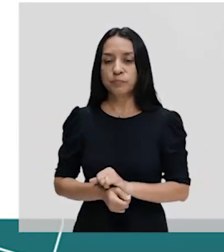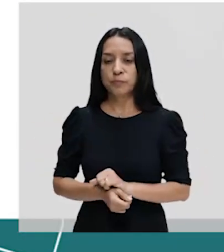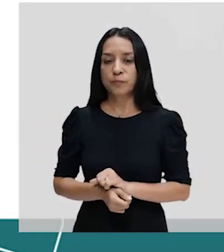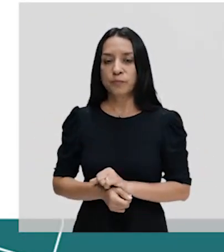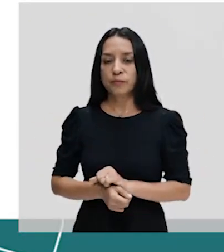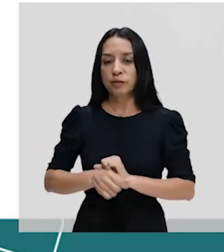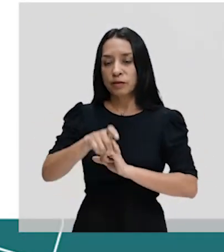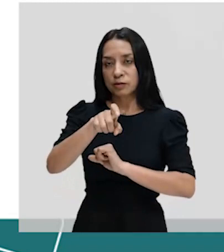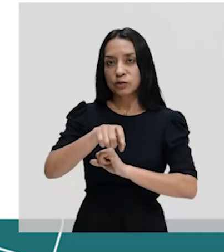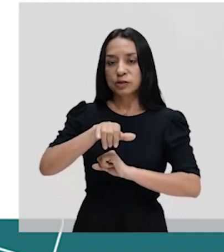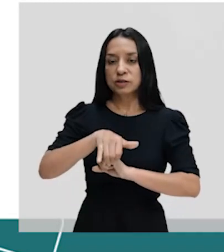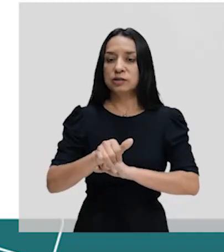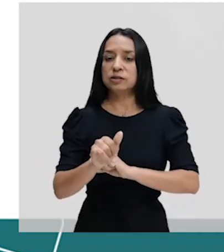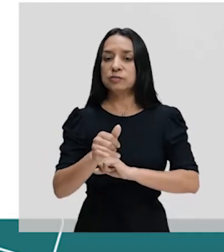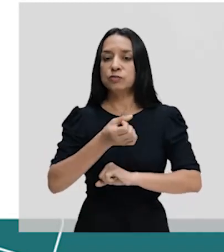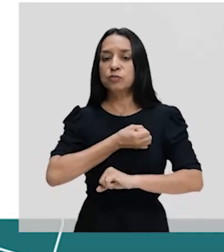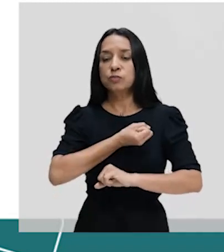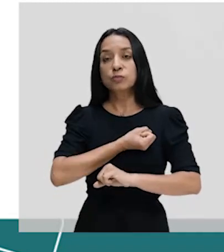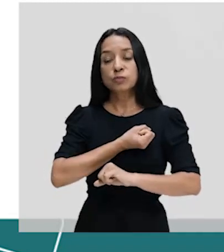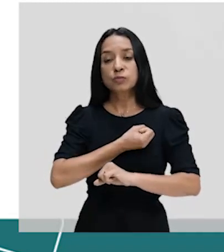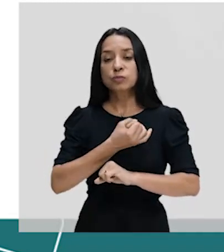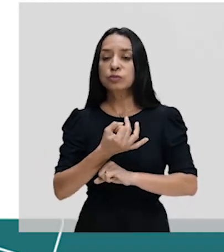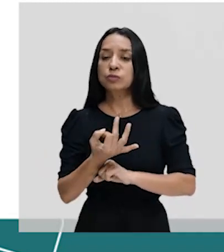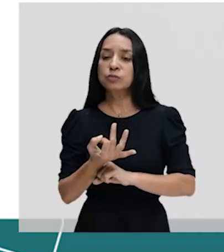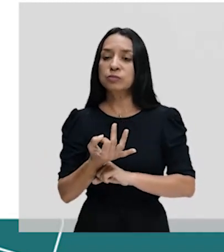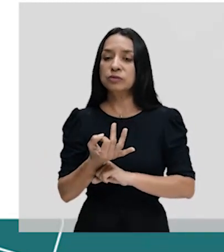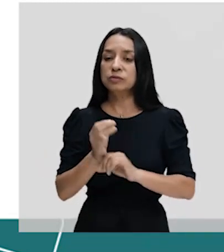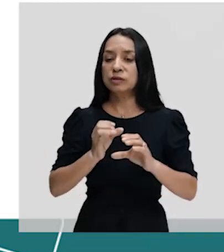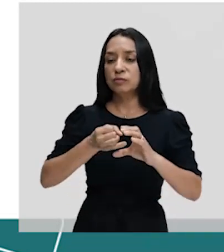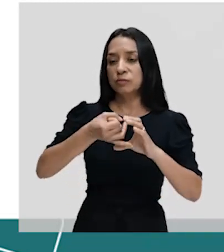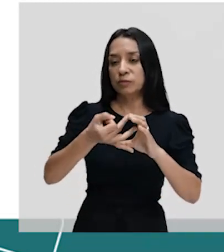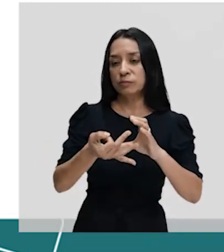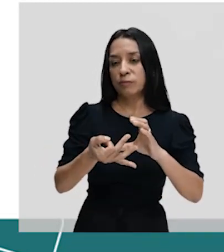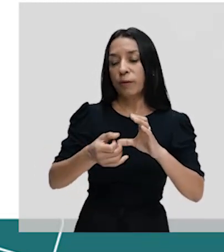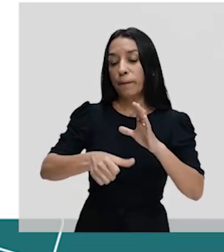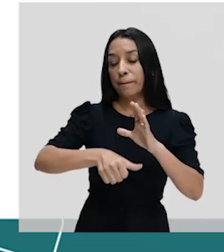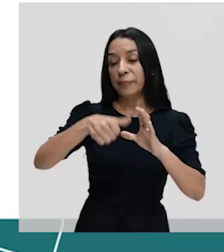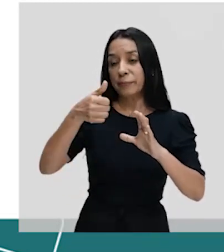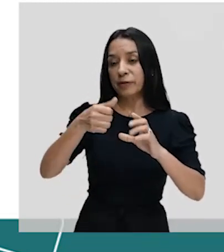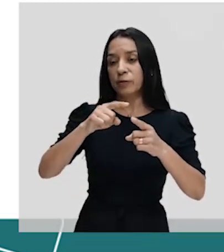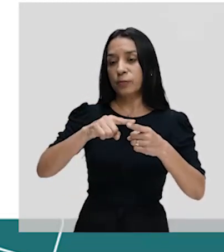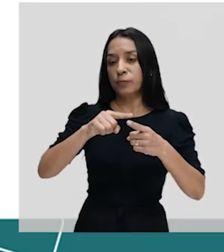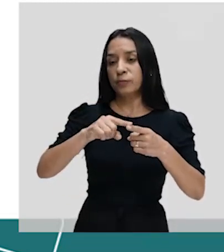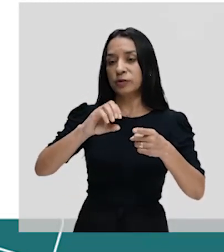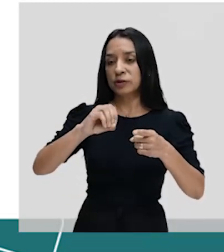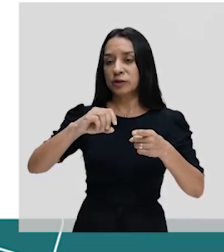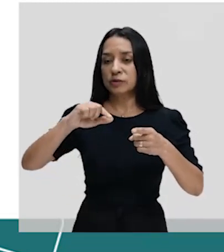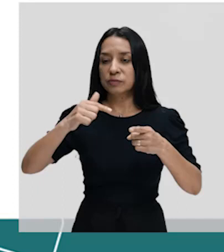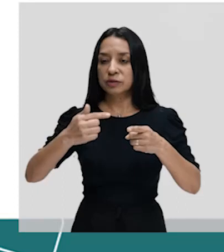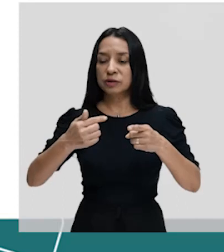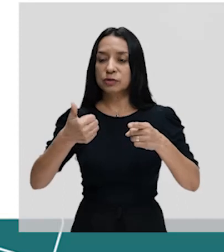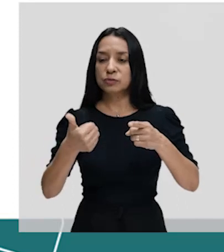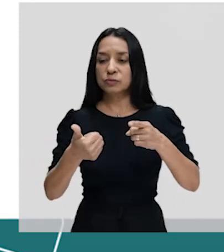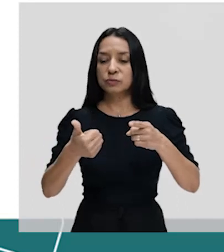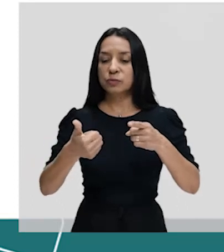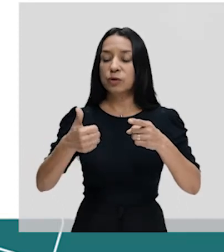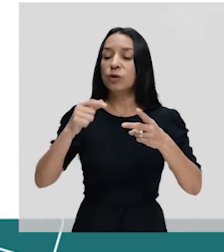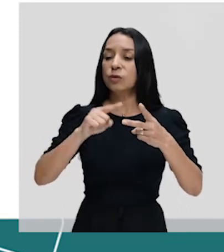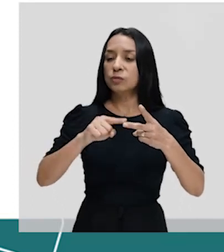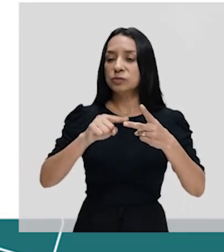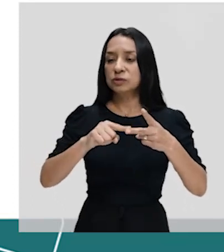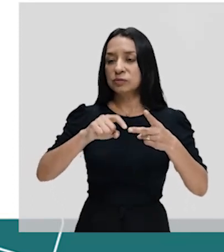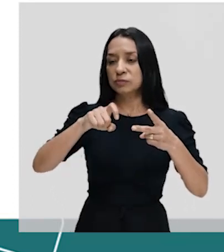x e y números tais que os conjuntos. Olha o primeiro conjunto, 0, 7 e 1. E olha o segundo